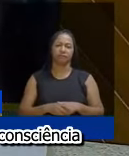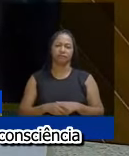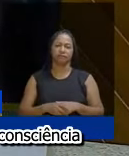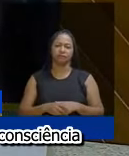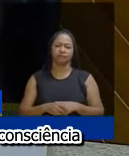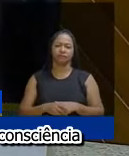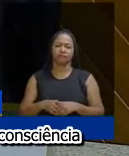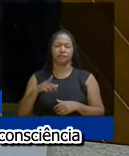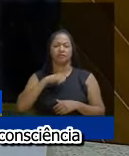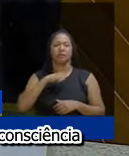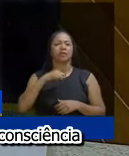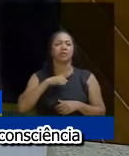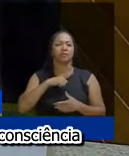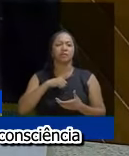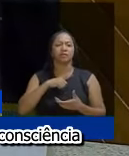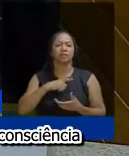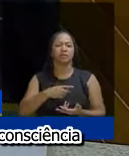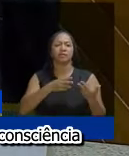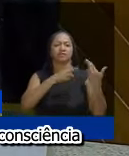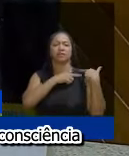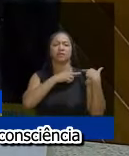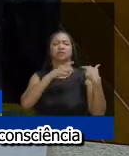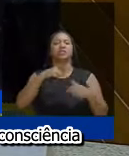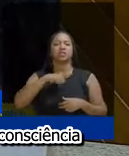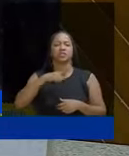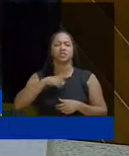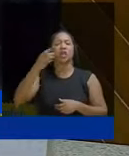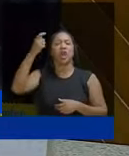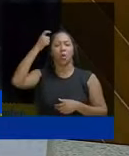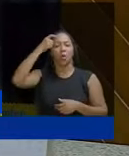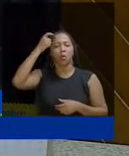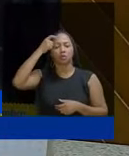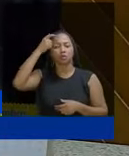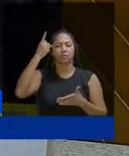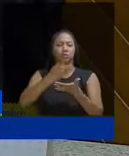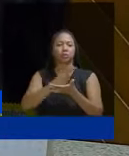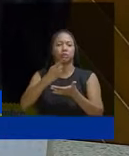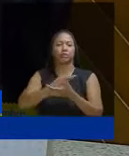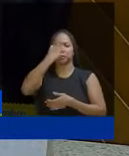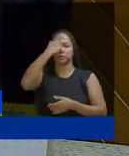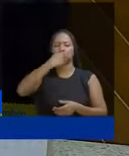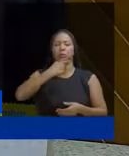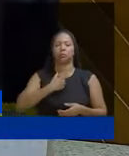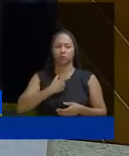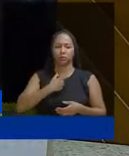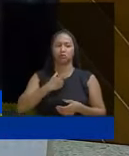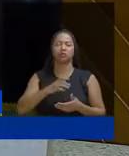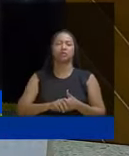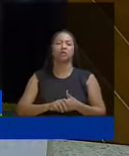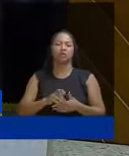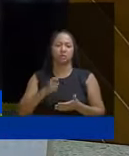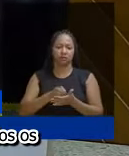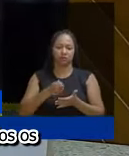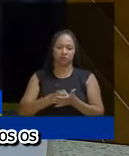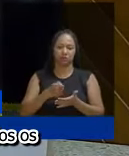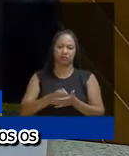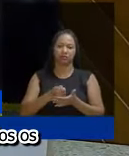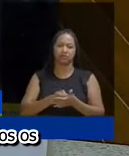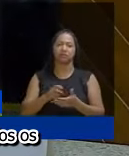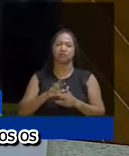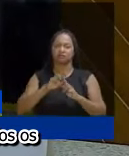Consta lá que é razoável supor que o responsável tinha consciência da ilicitude de sua conduta. Era exigível